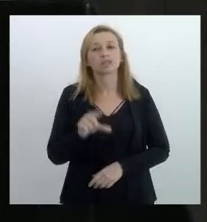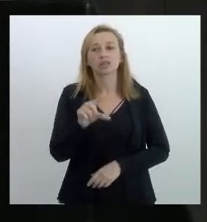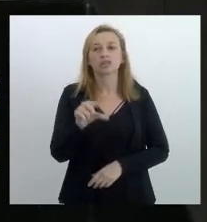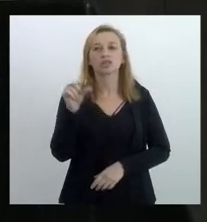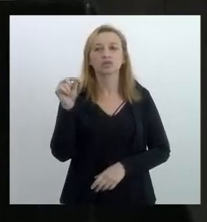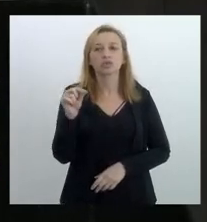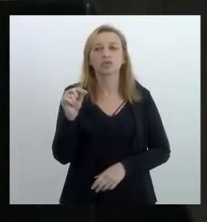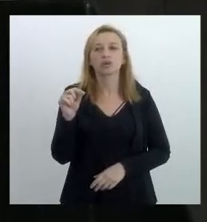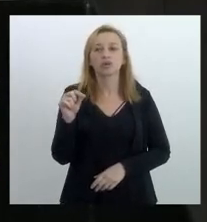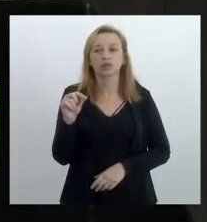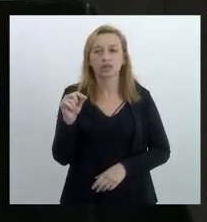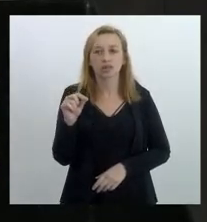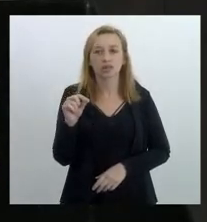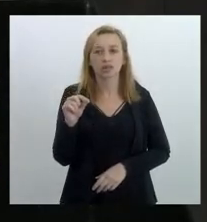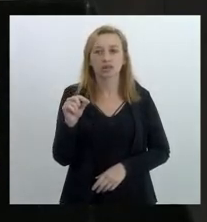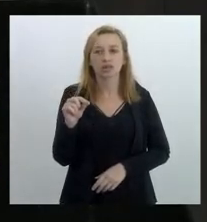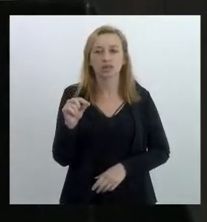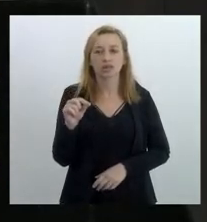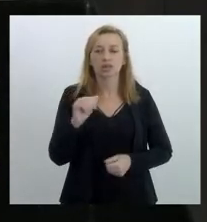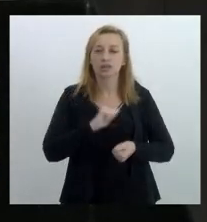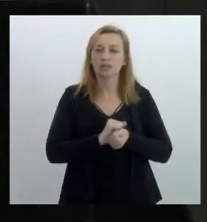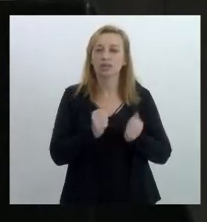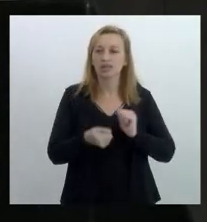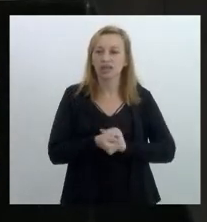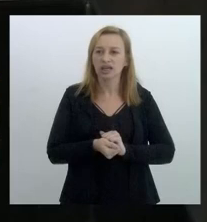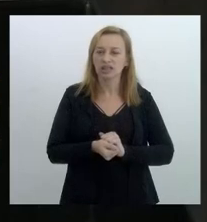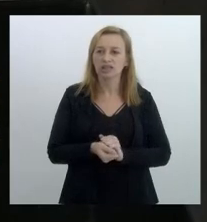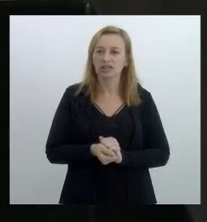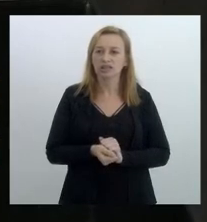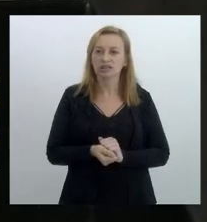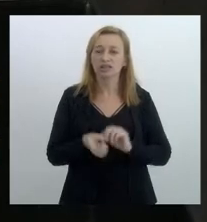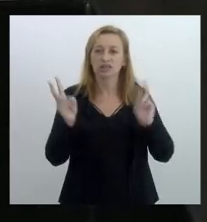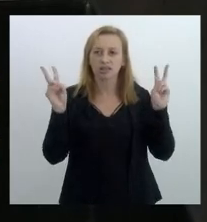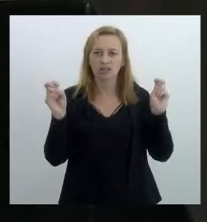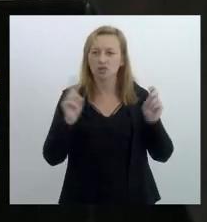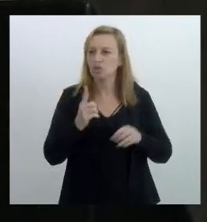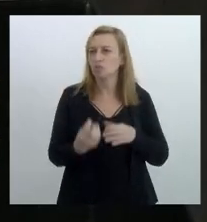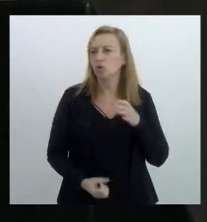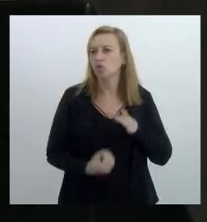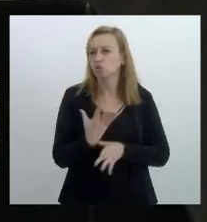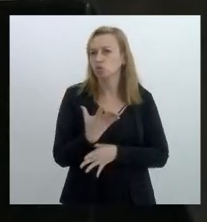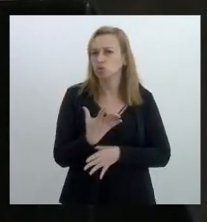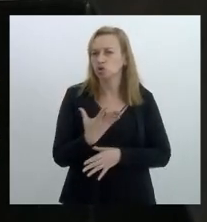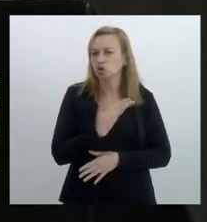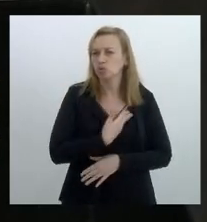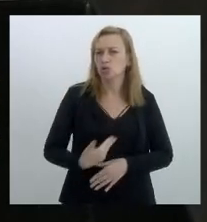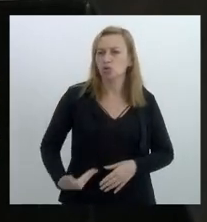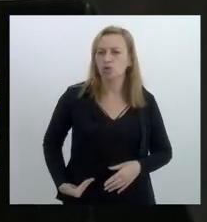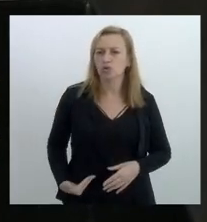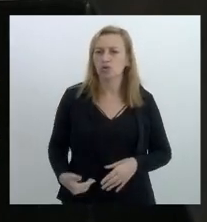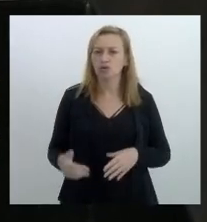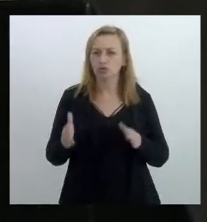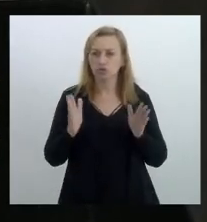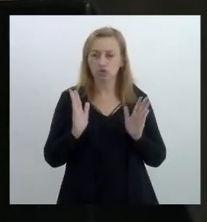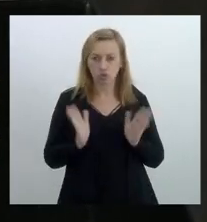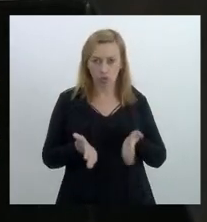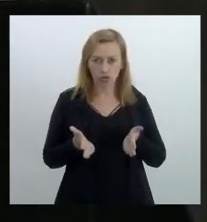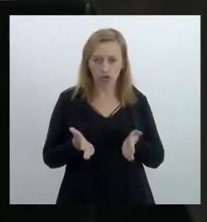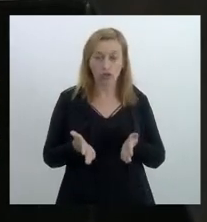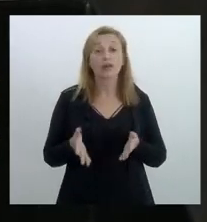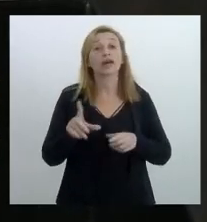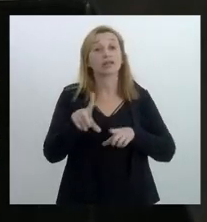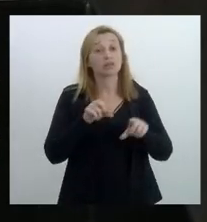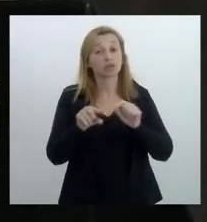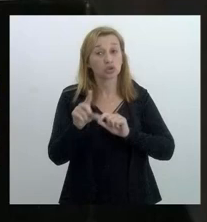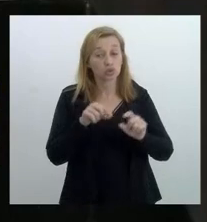decisões adotadas nessas medidas, elas não foram produzidas pelo governo que aqui está. Essas